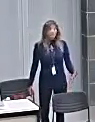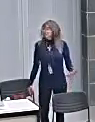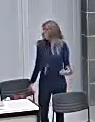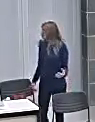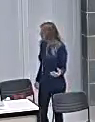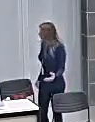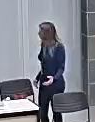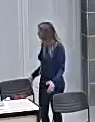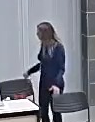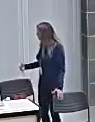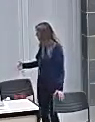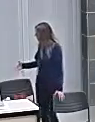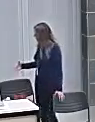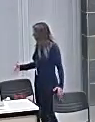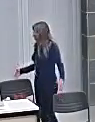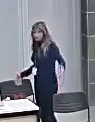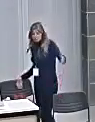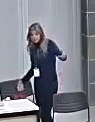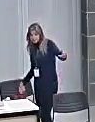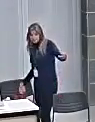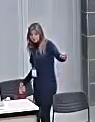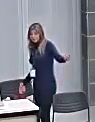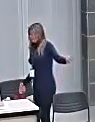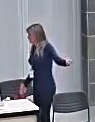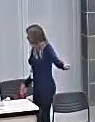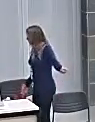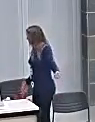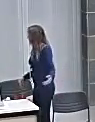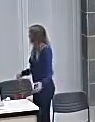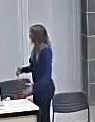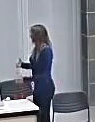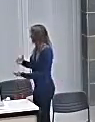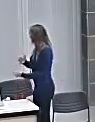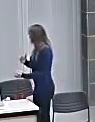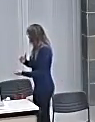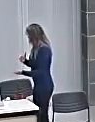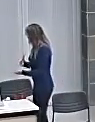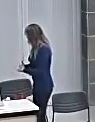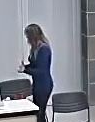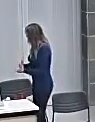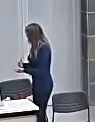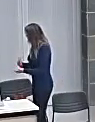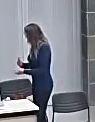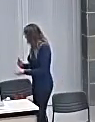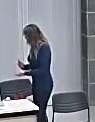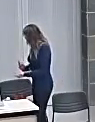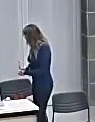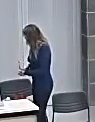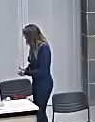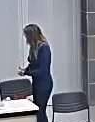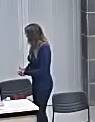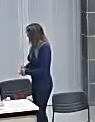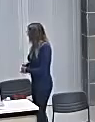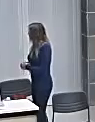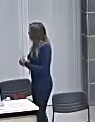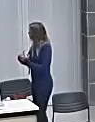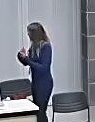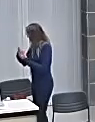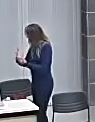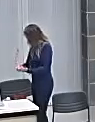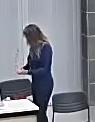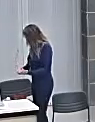saindo no caso do do avião né leva acho que levou mais tempo né Franco para entrar na